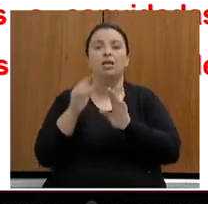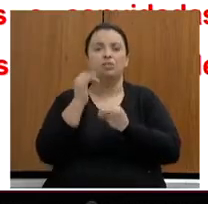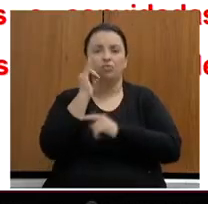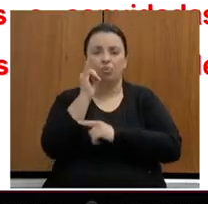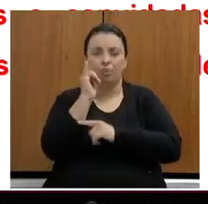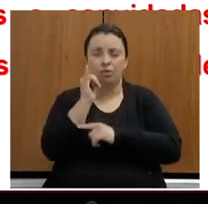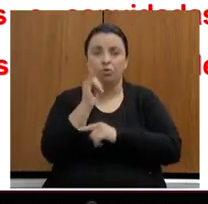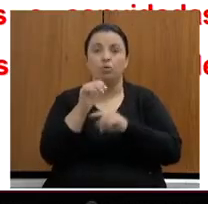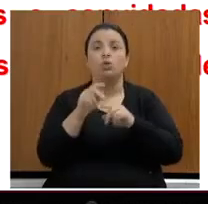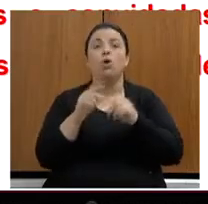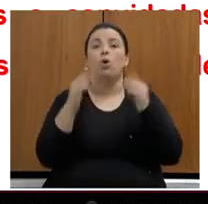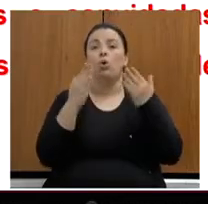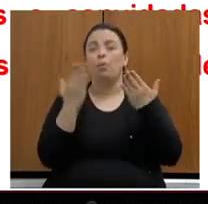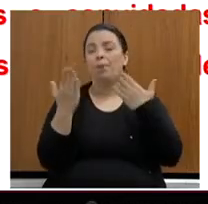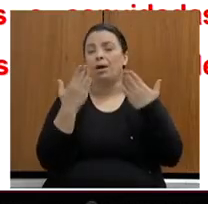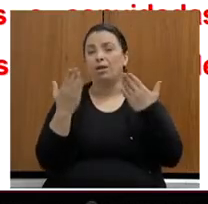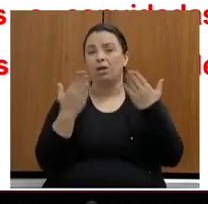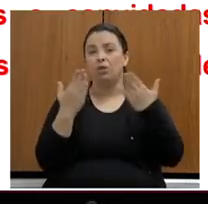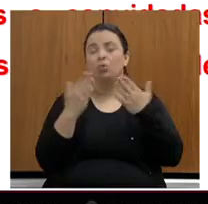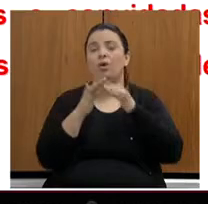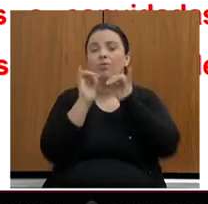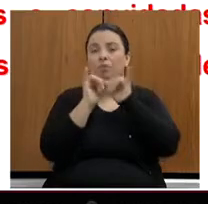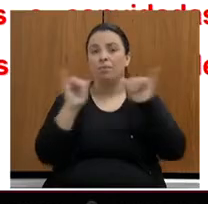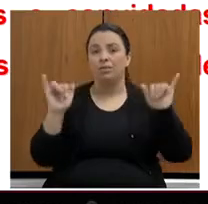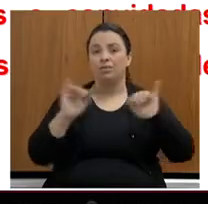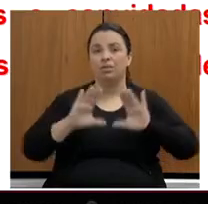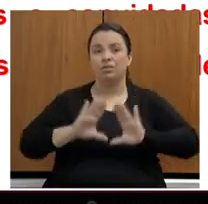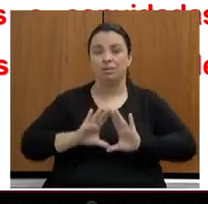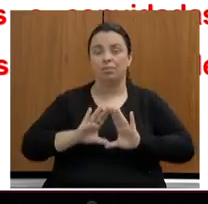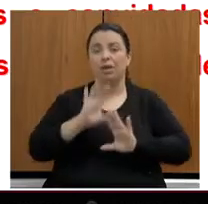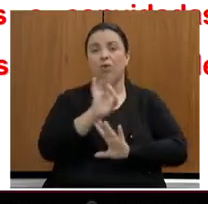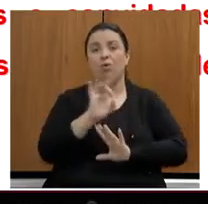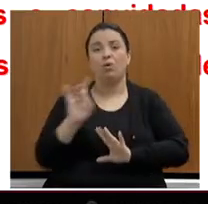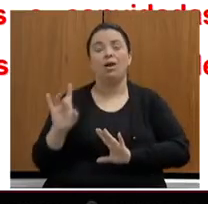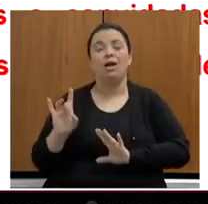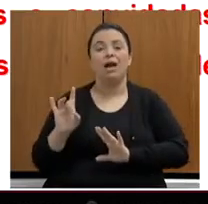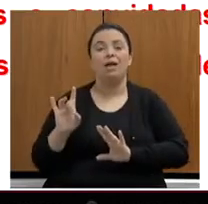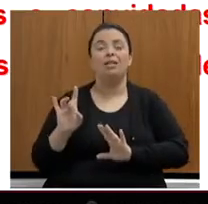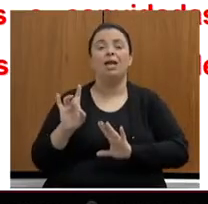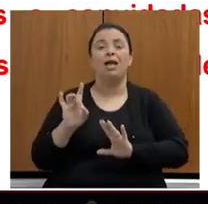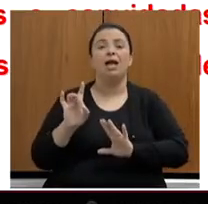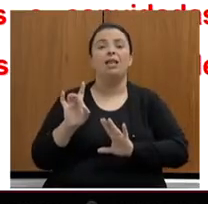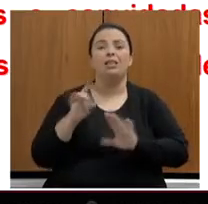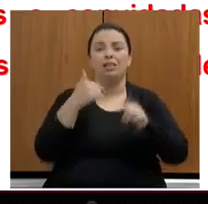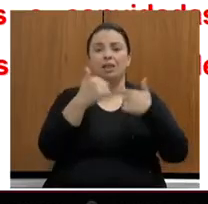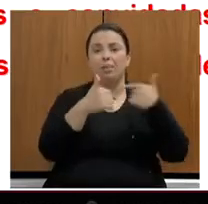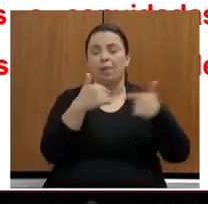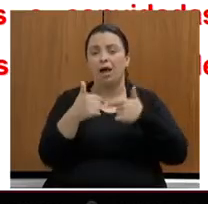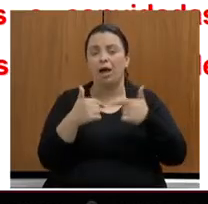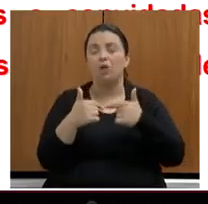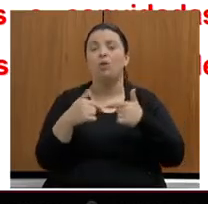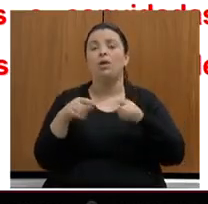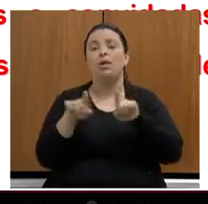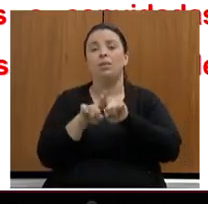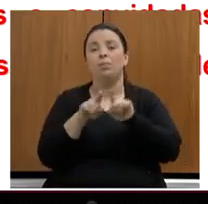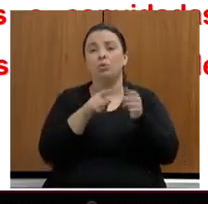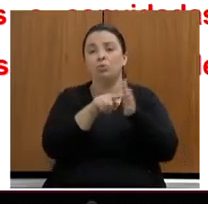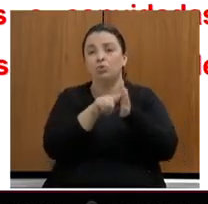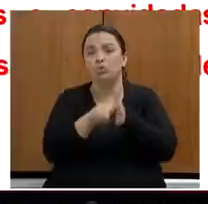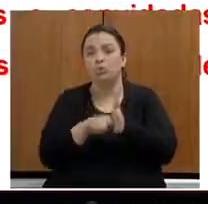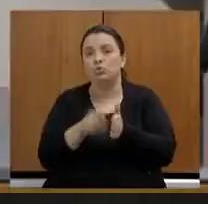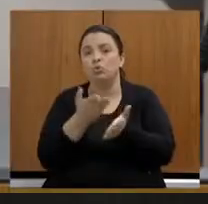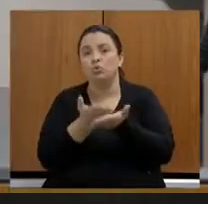pela própria Assembleia Legislativa a cada uma dessas atividades e os estudos que foram apresentados todos os